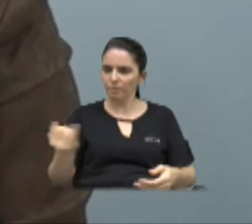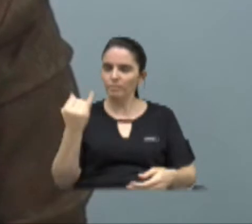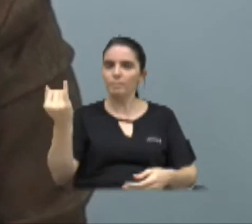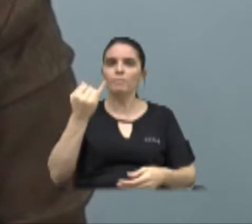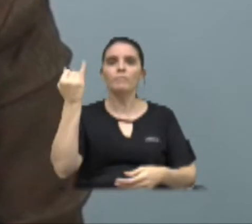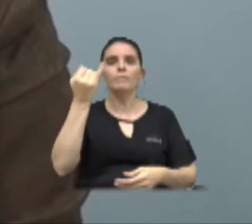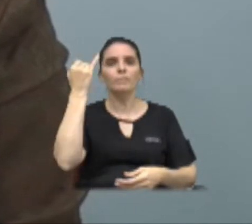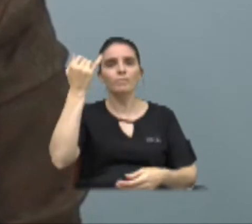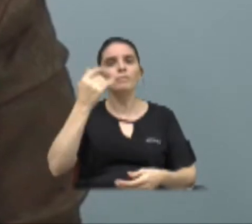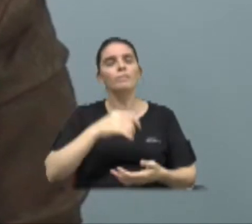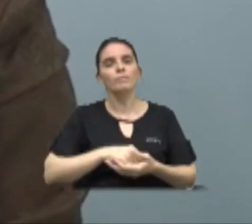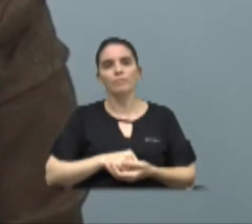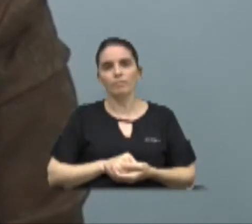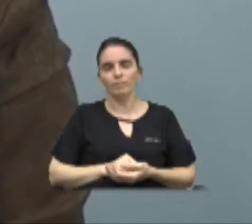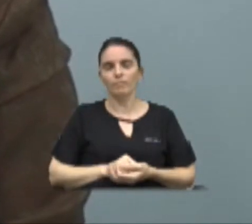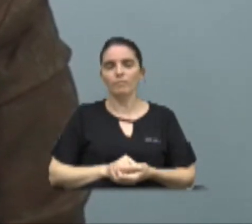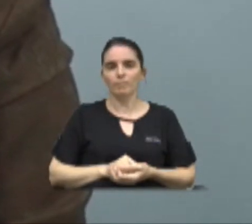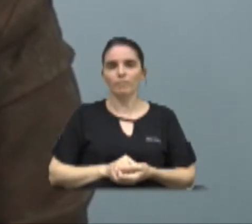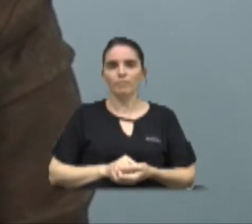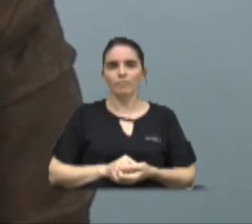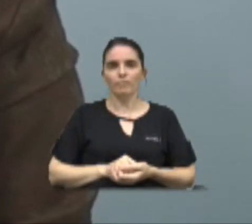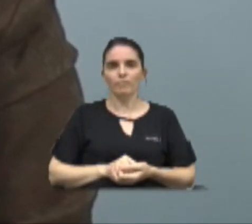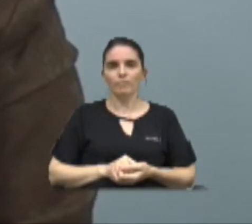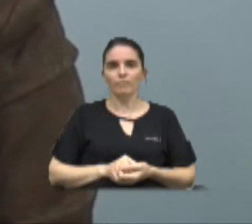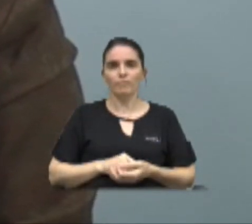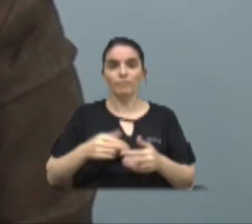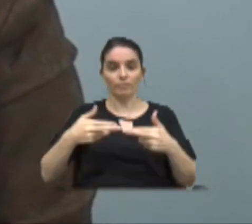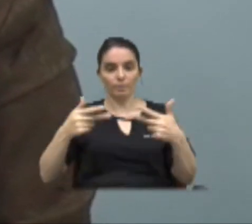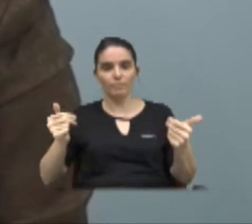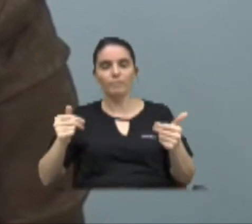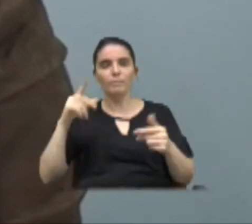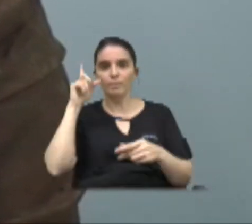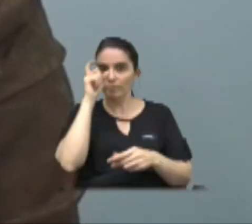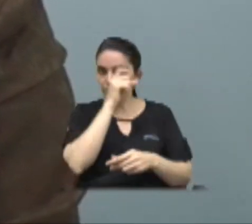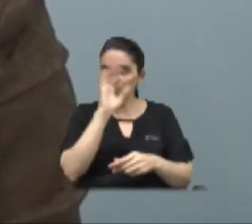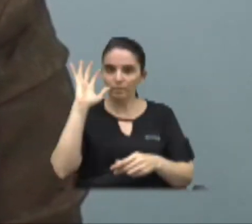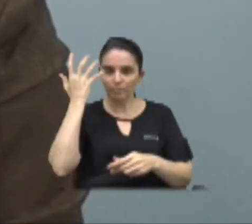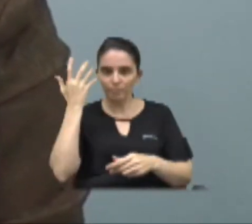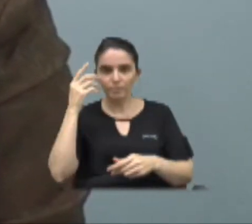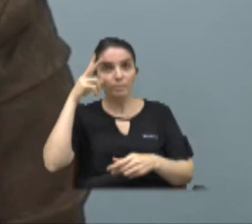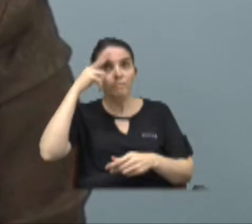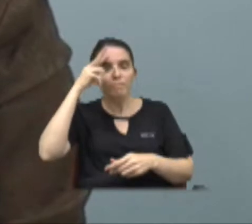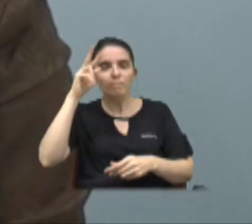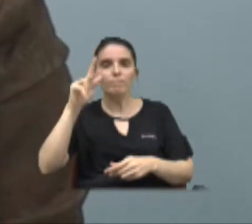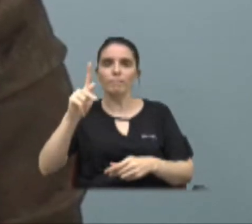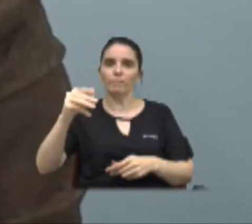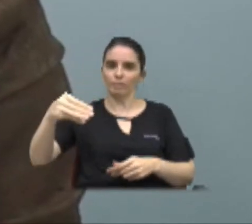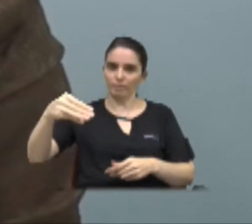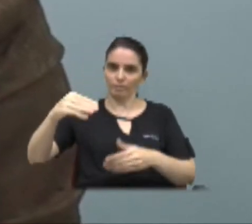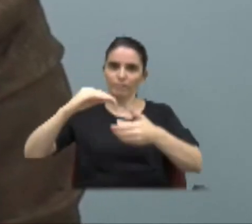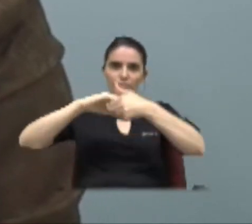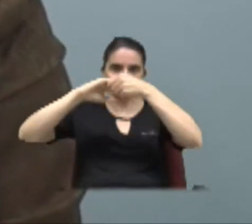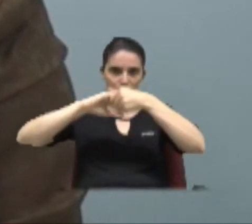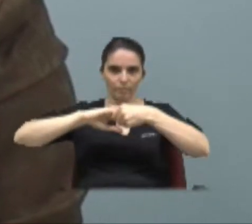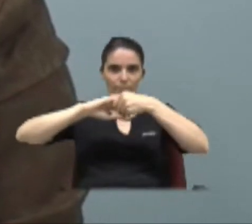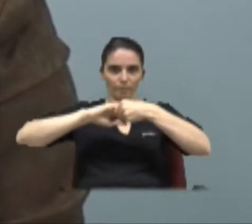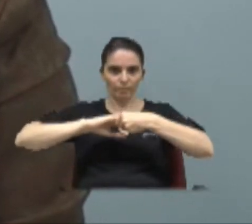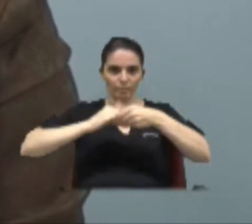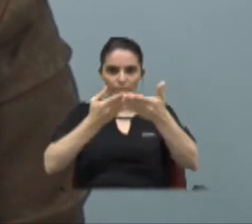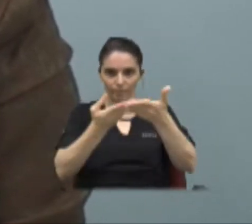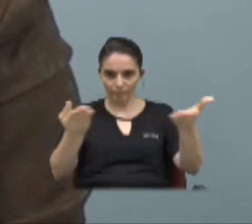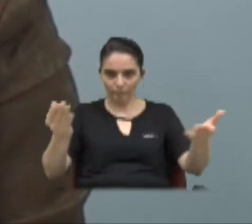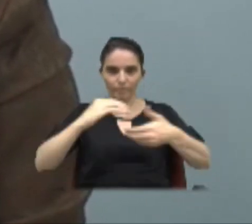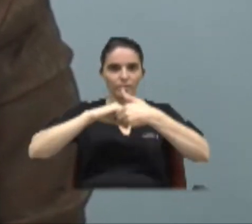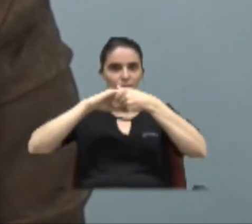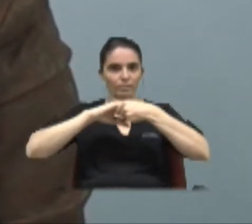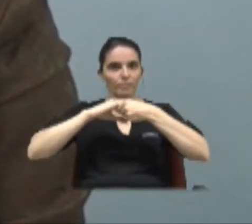vidas, sejam elas quais forem a nossa situação difícil, a gente já lembra de vocês. Então, parabéns a vocês, parabéns ao Cleiton